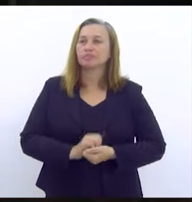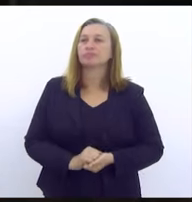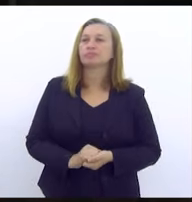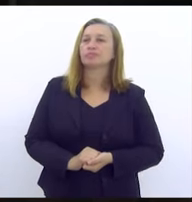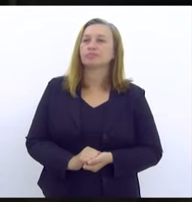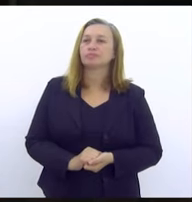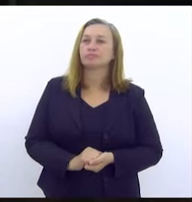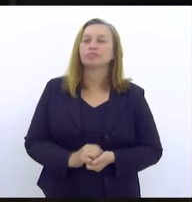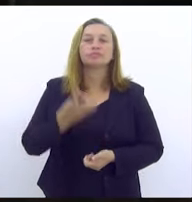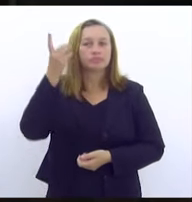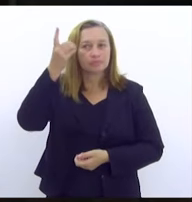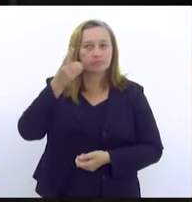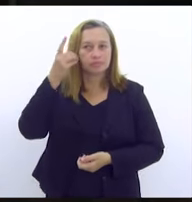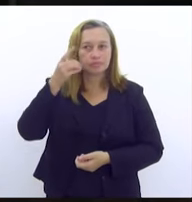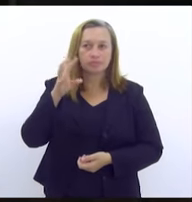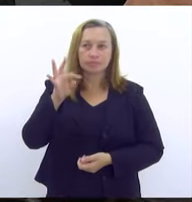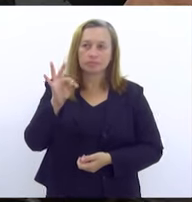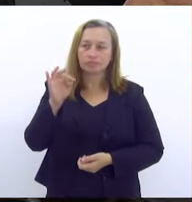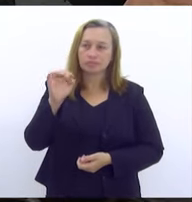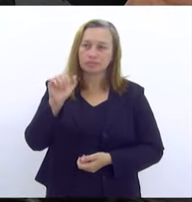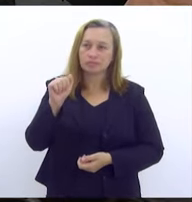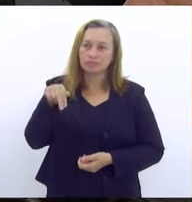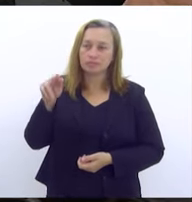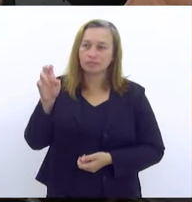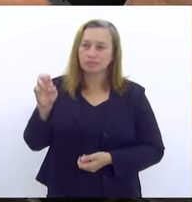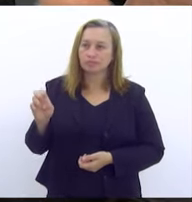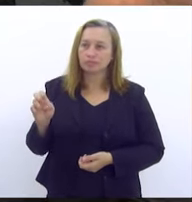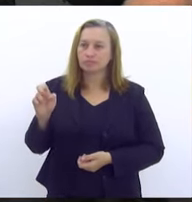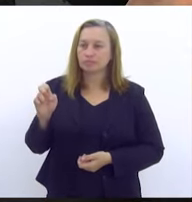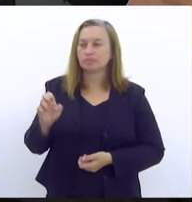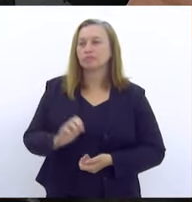Estaduais. Deputado Tande Vieira.